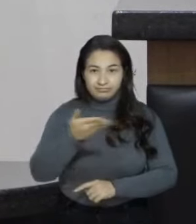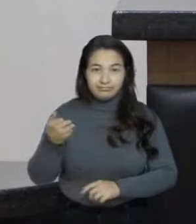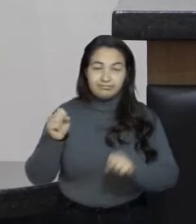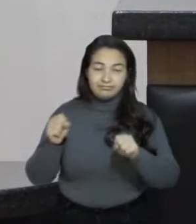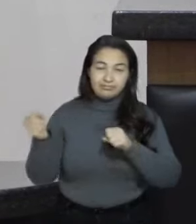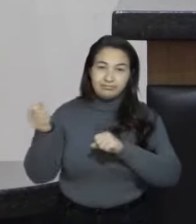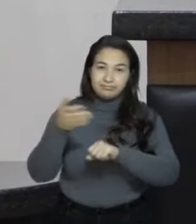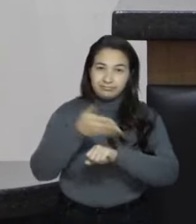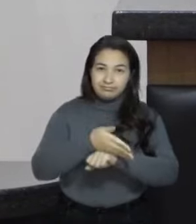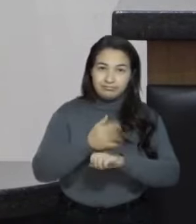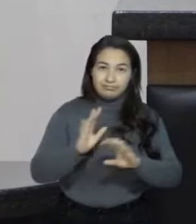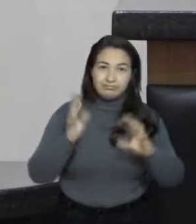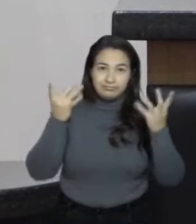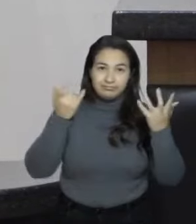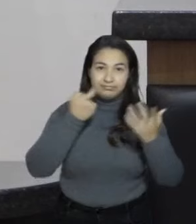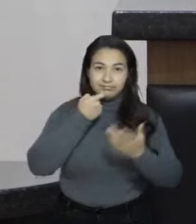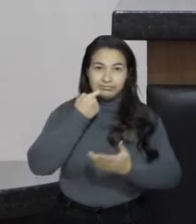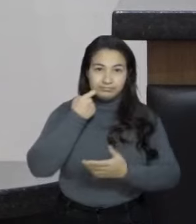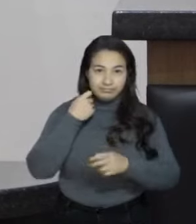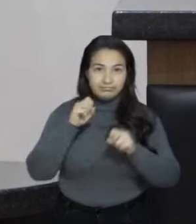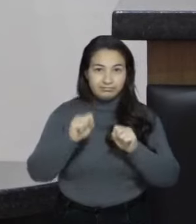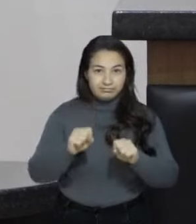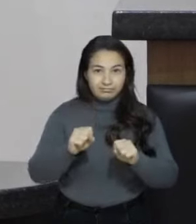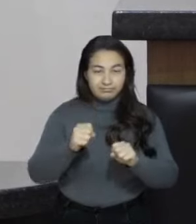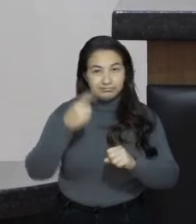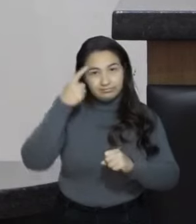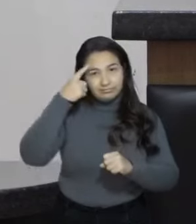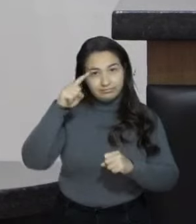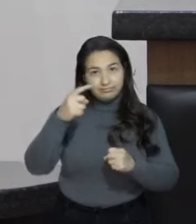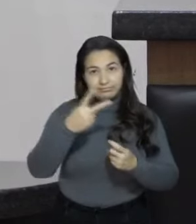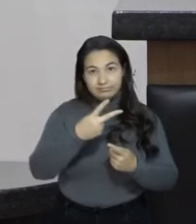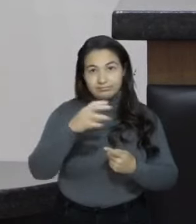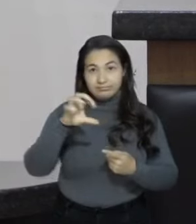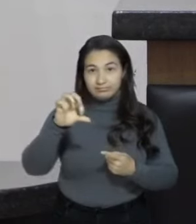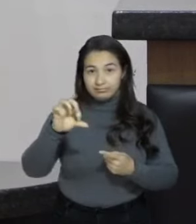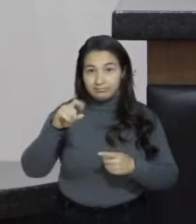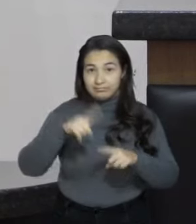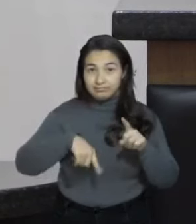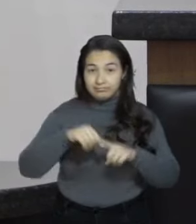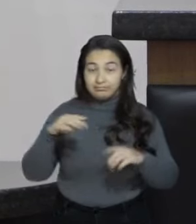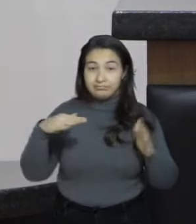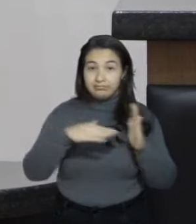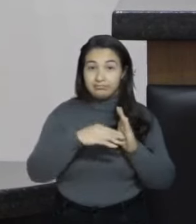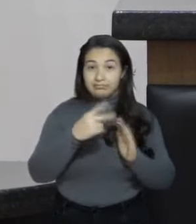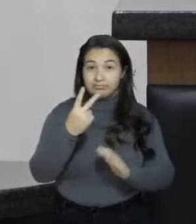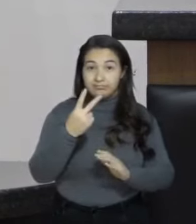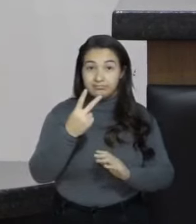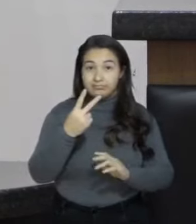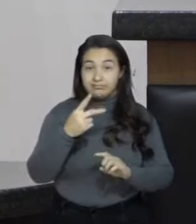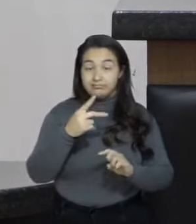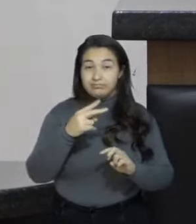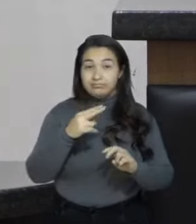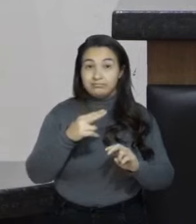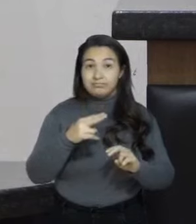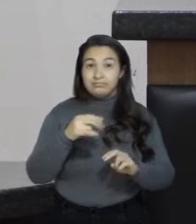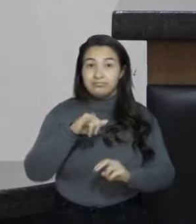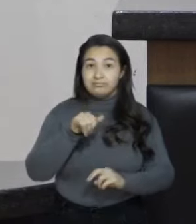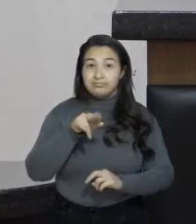do peixe e reforçar o convite de 29 de Junho a Dois de Julho 37